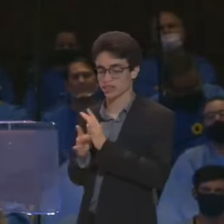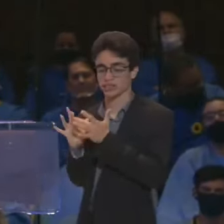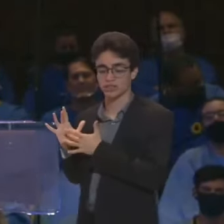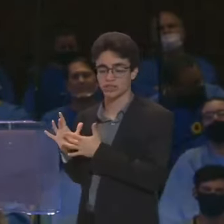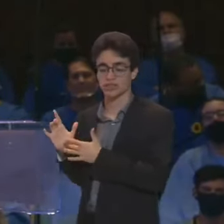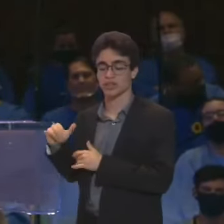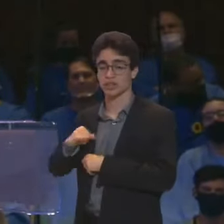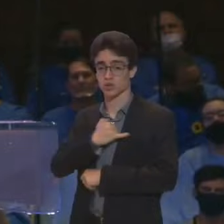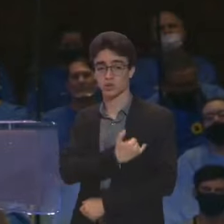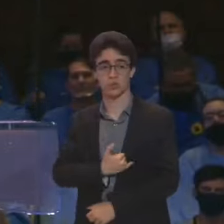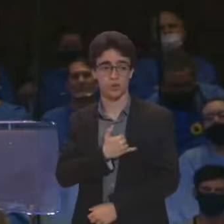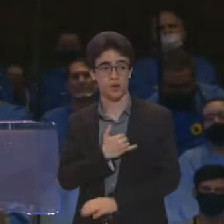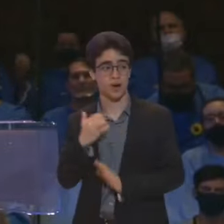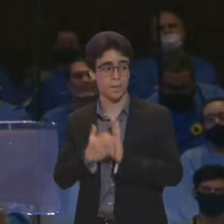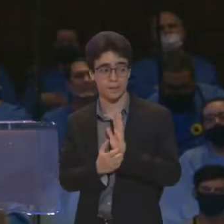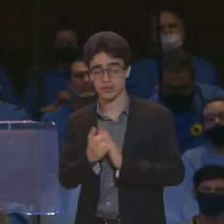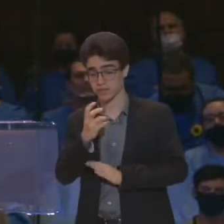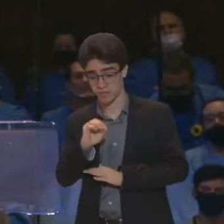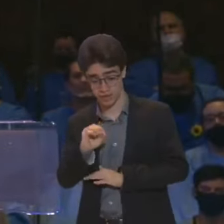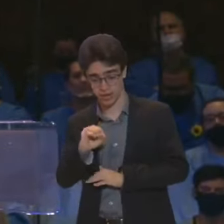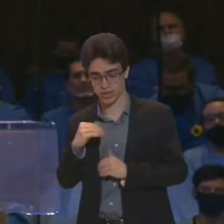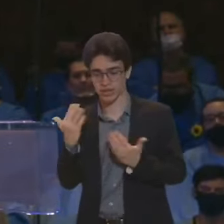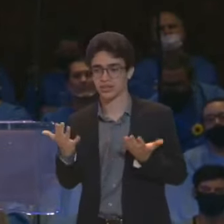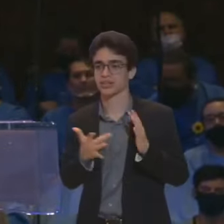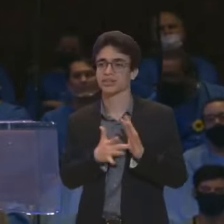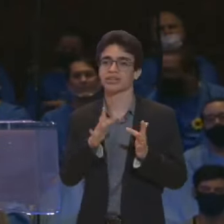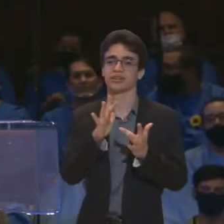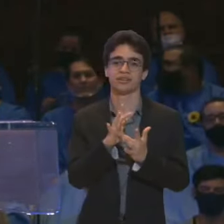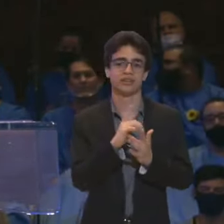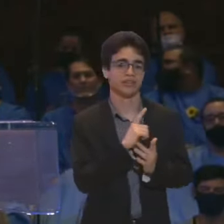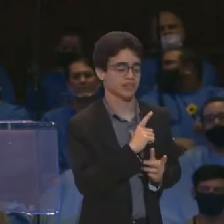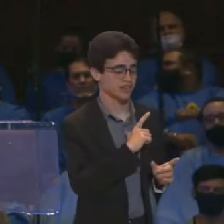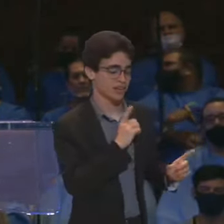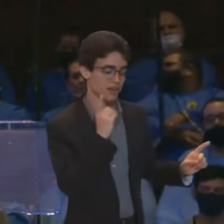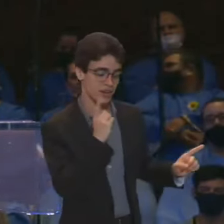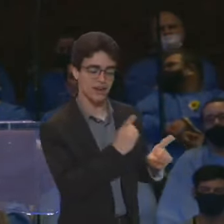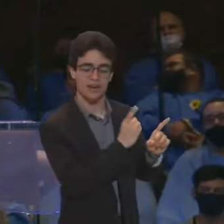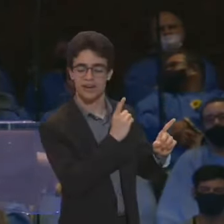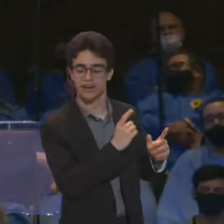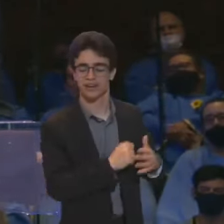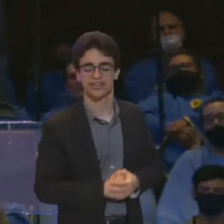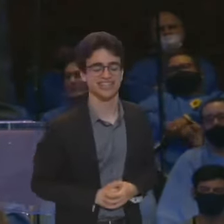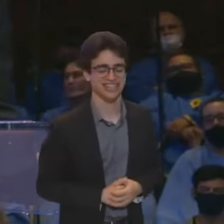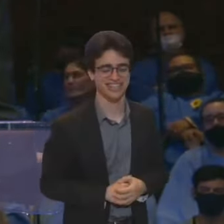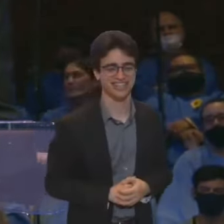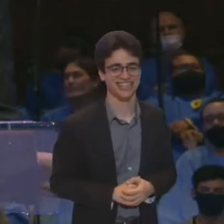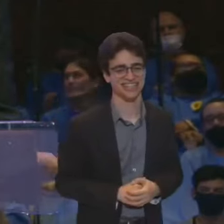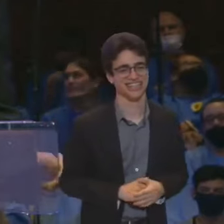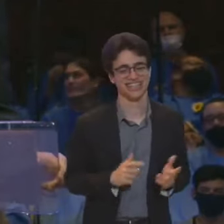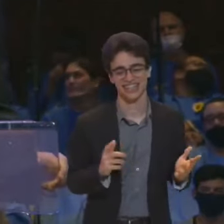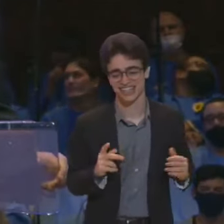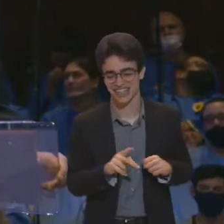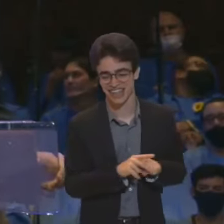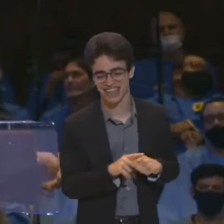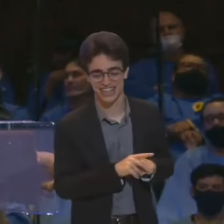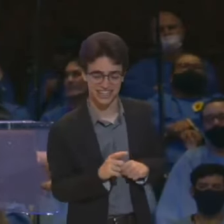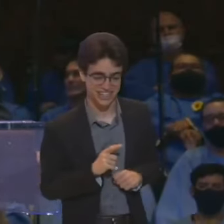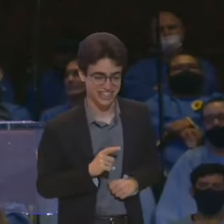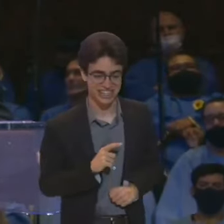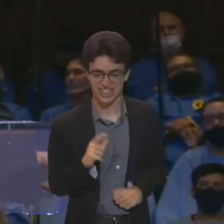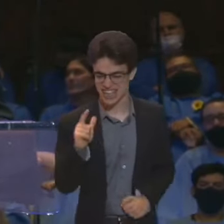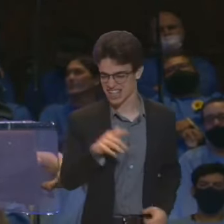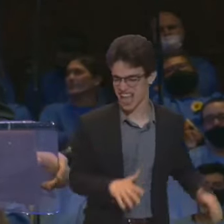João 20, no capítulo 21, Jesus encontra-se com ele. E Pedro veio nadando 50